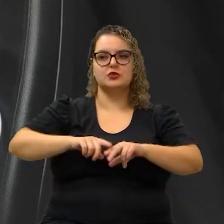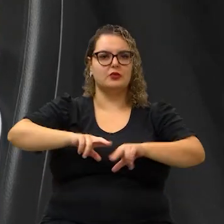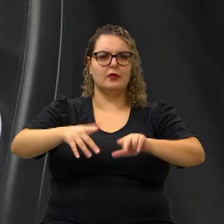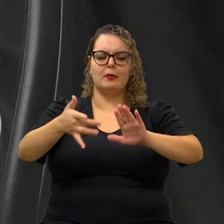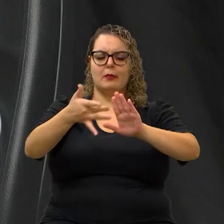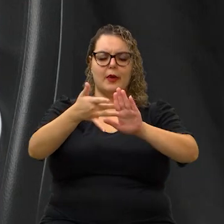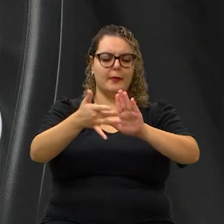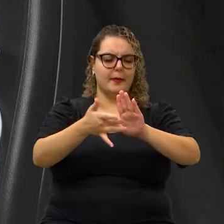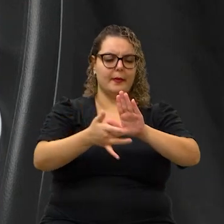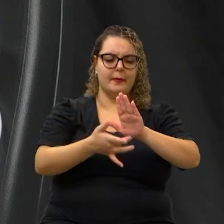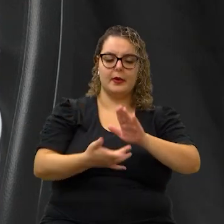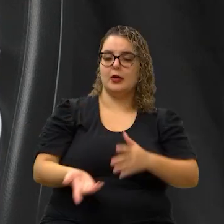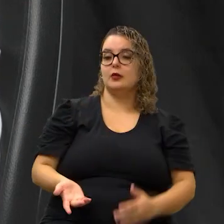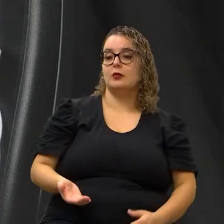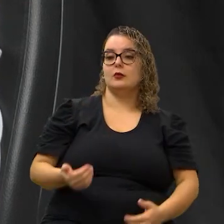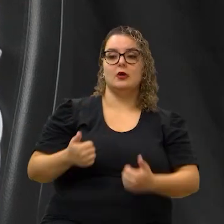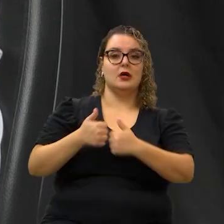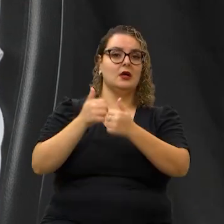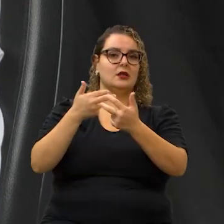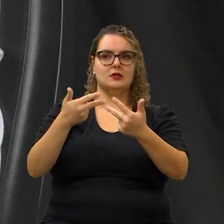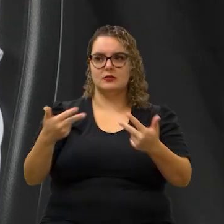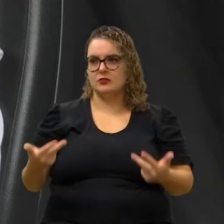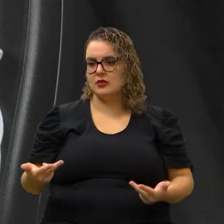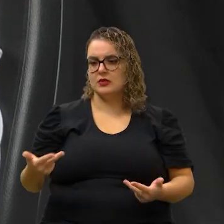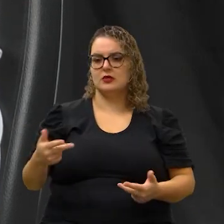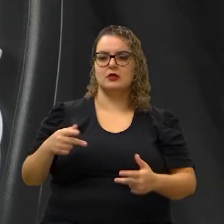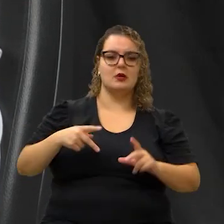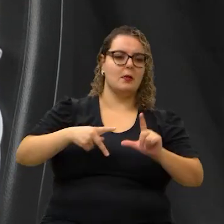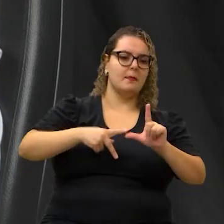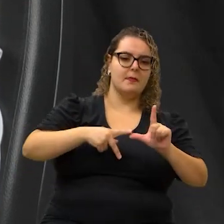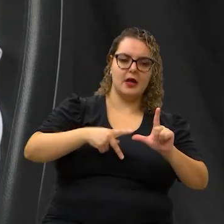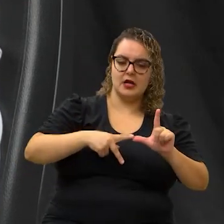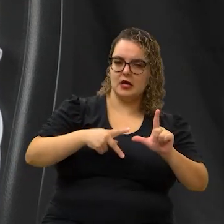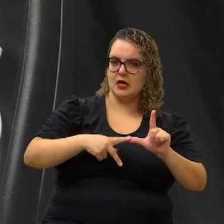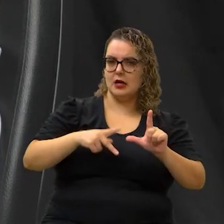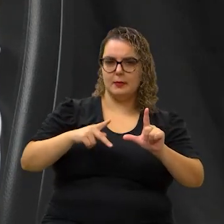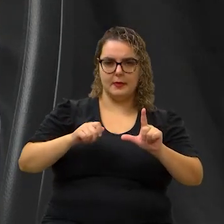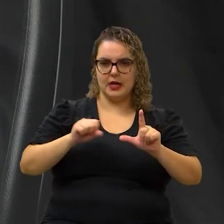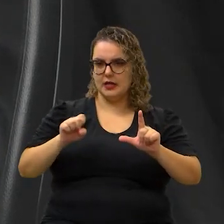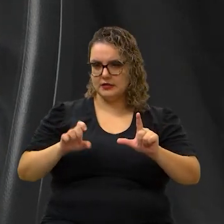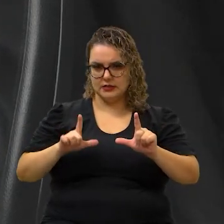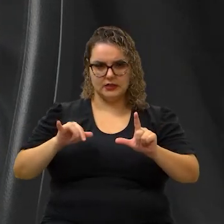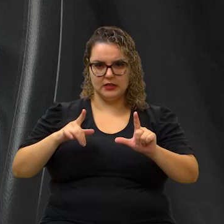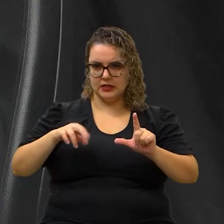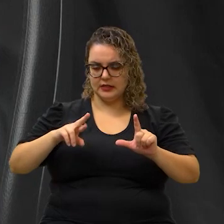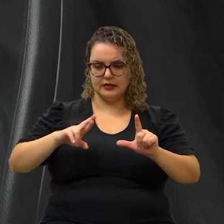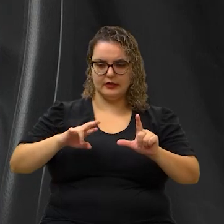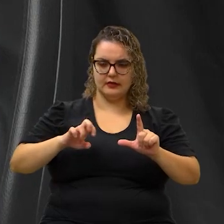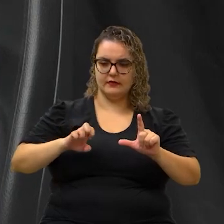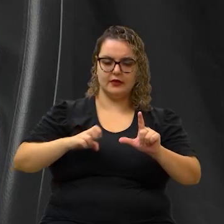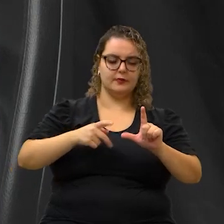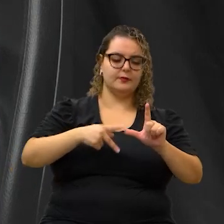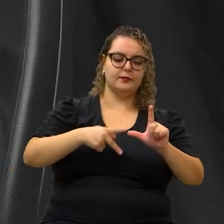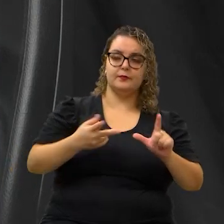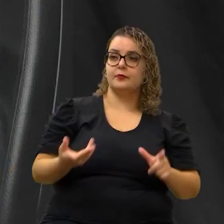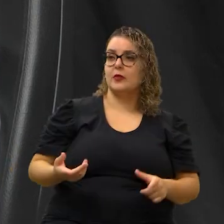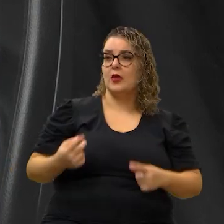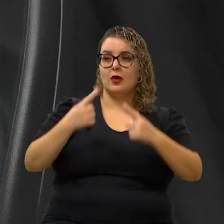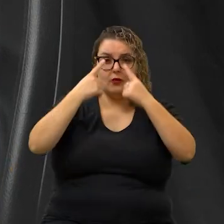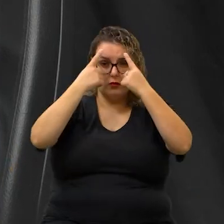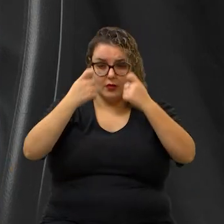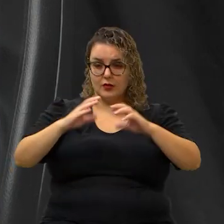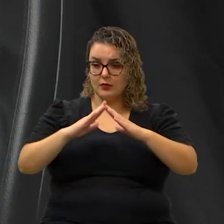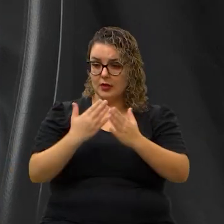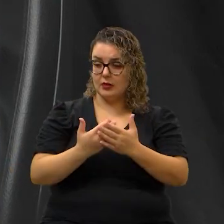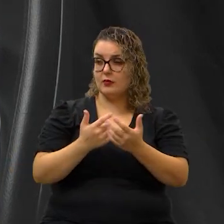tinha diversas pautas relacionadas a transporte público, passe livre e outras. Violência nas escolas, foi um